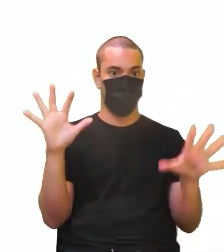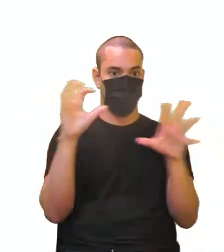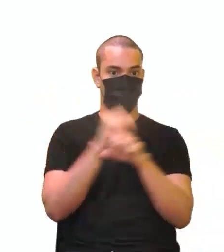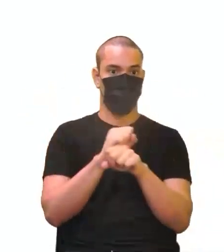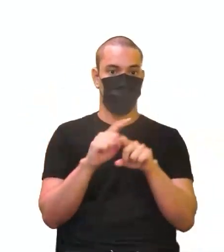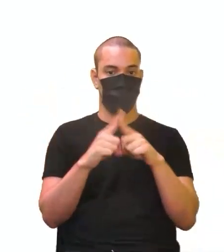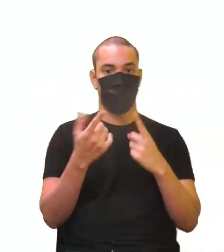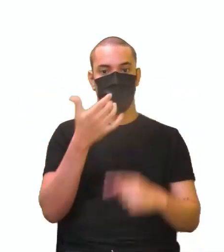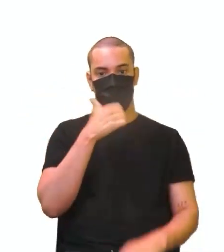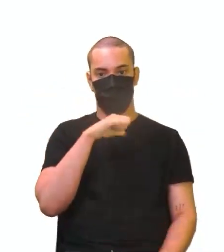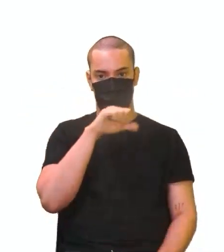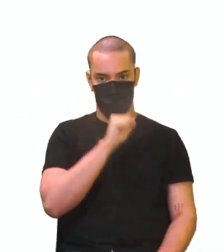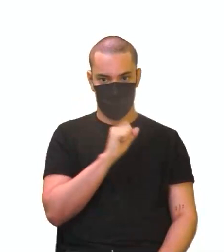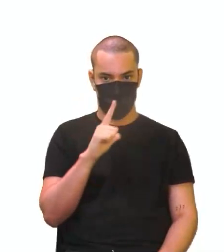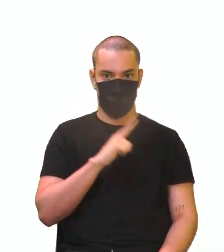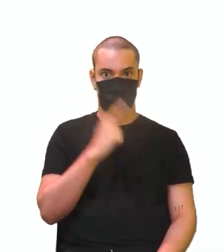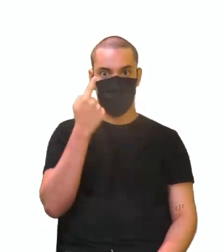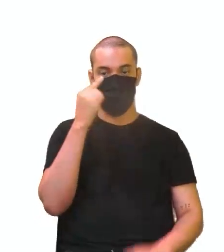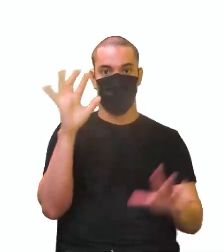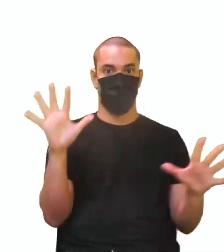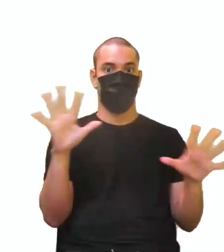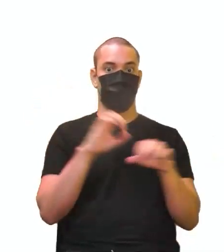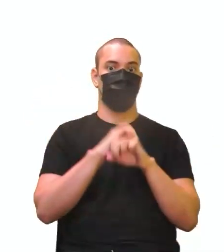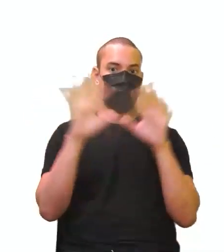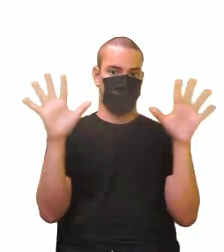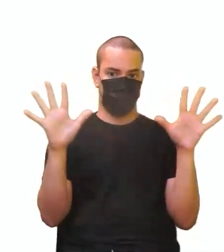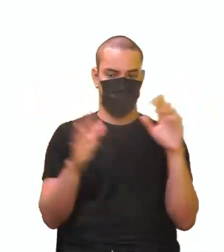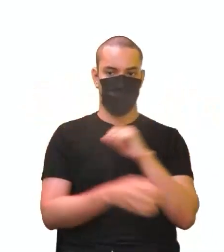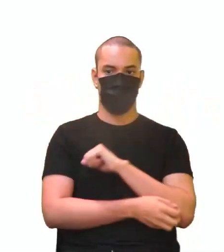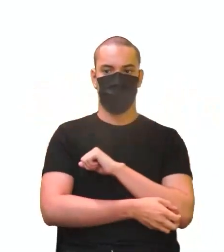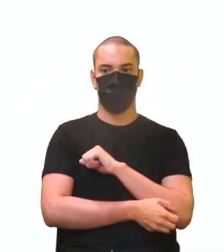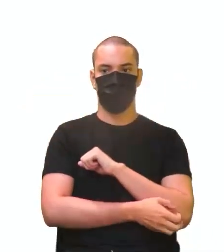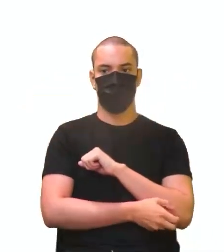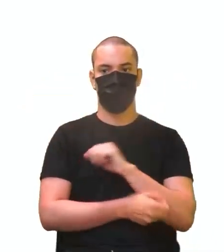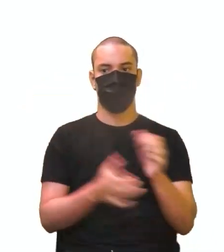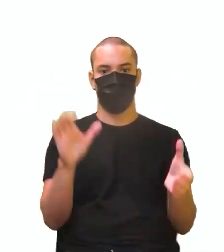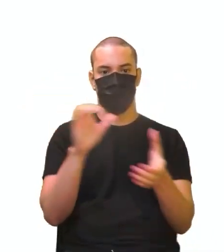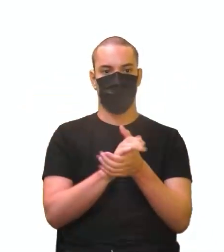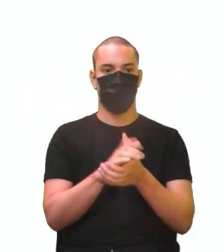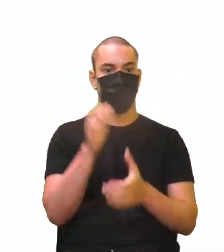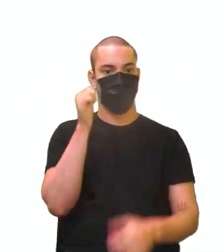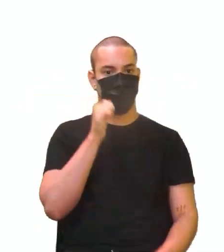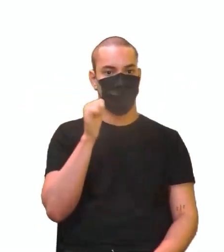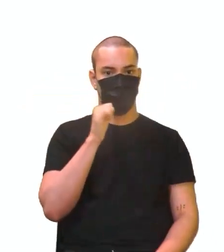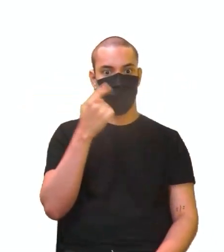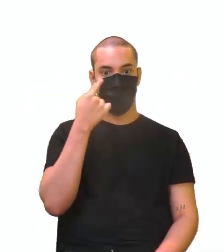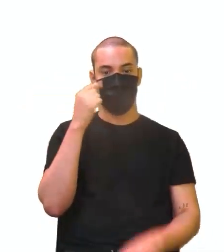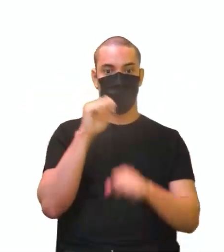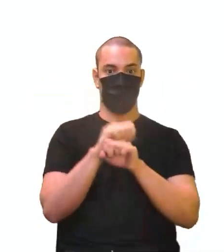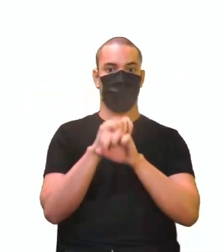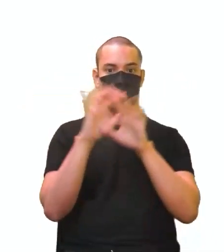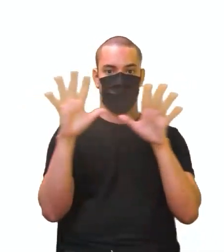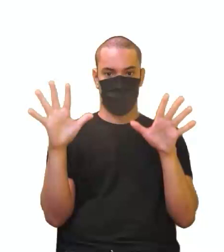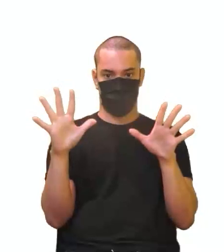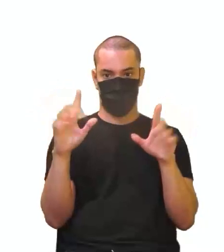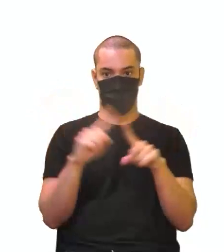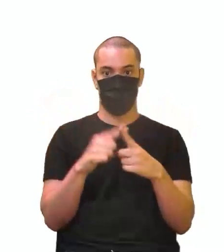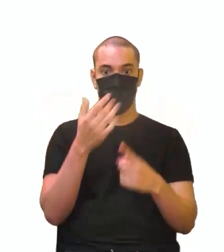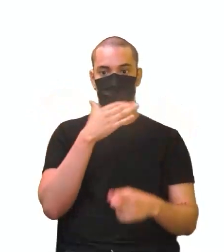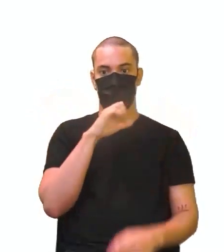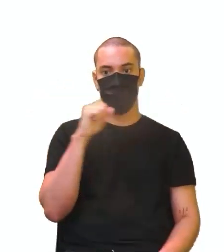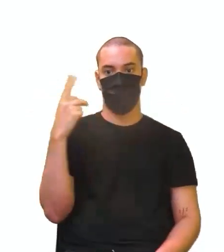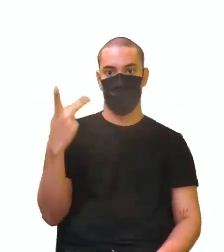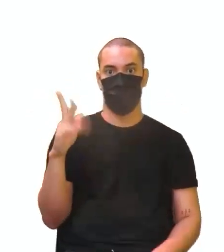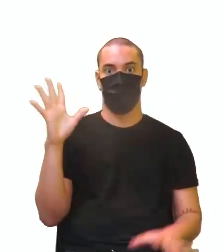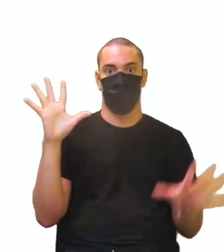olhos escuros, mas com mãe de olhos claros, casou-se com uma mulher de olhos claros, cujo